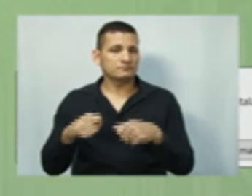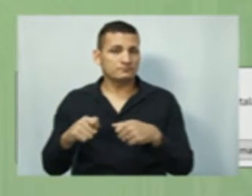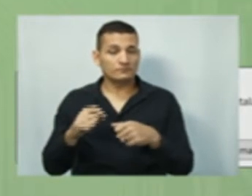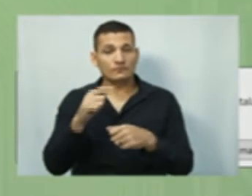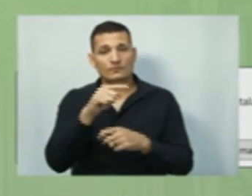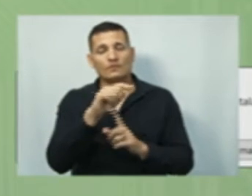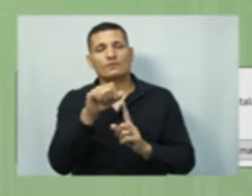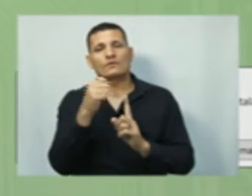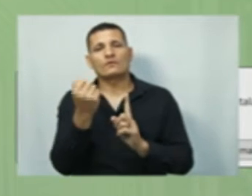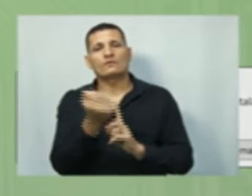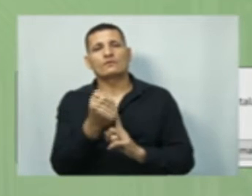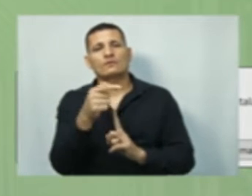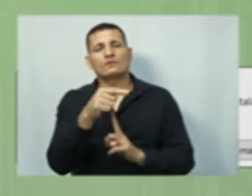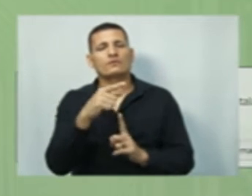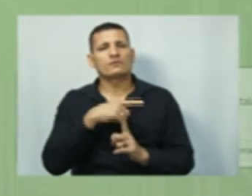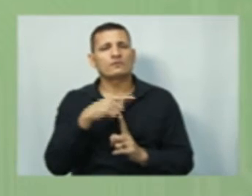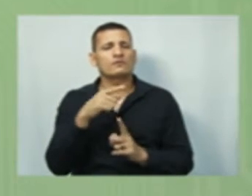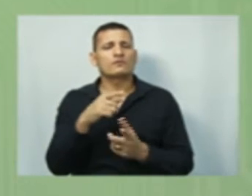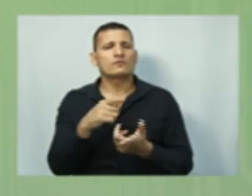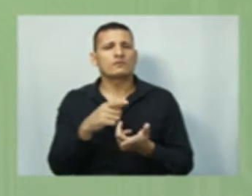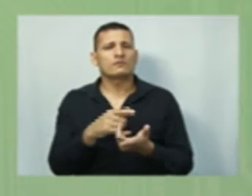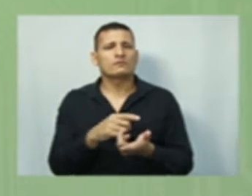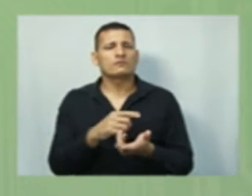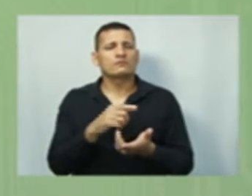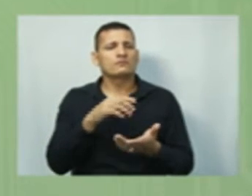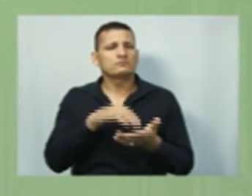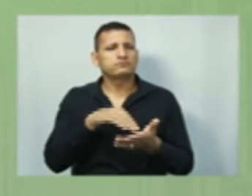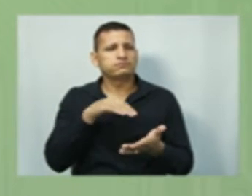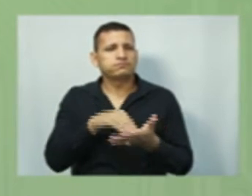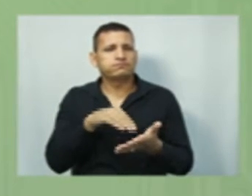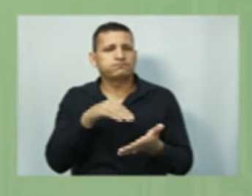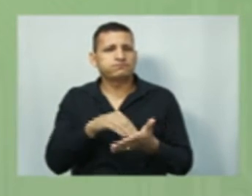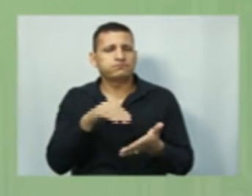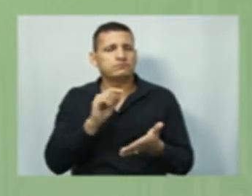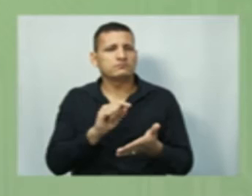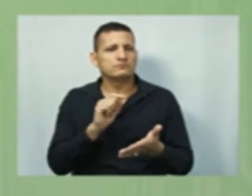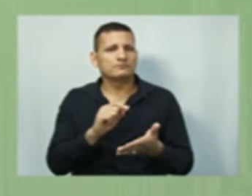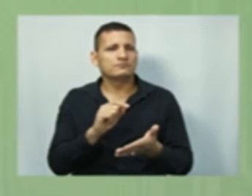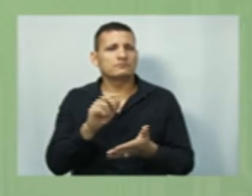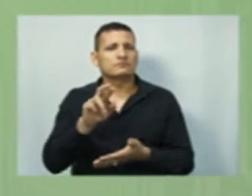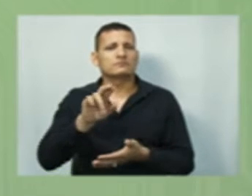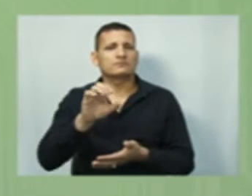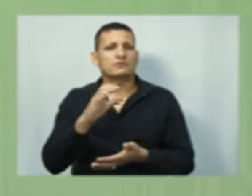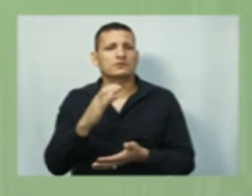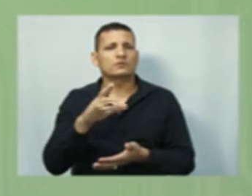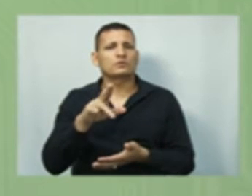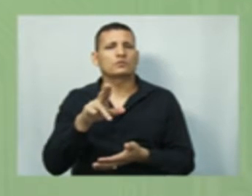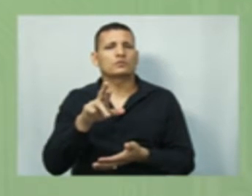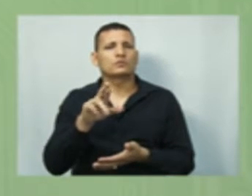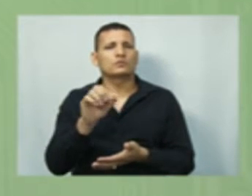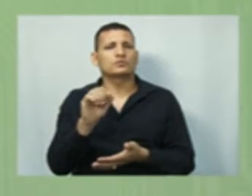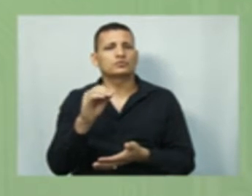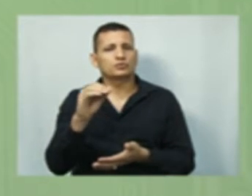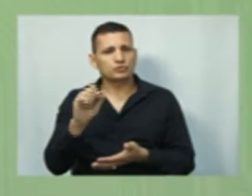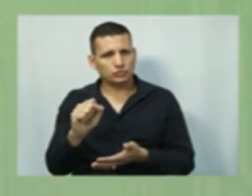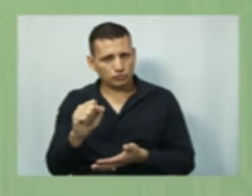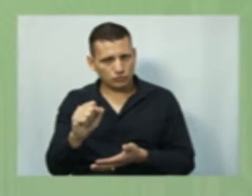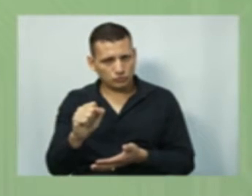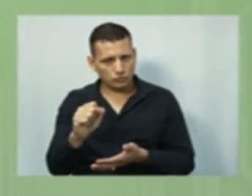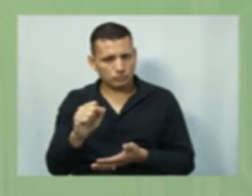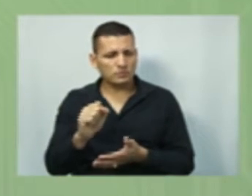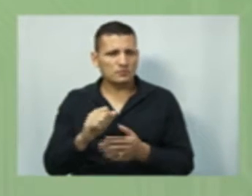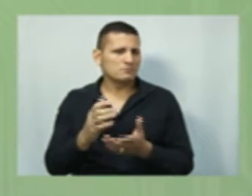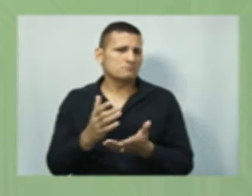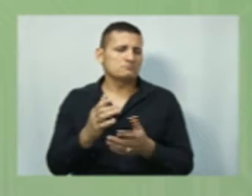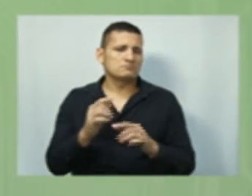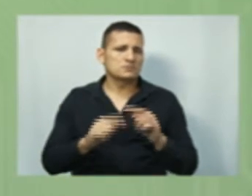conta com uma inexorável escassez de recursos produtivos. Energia acumulada, máquinas e